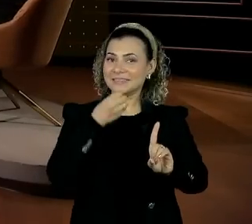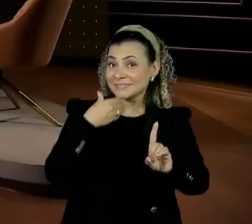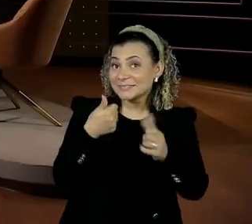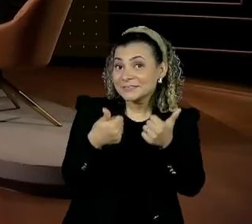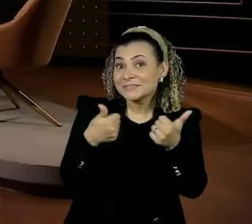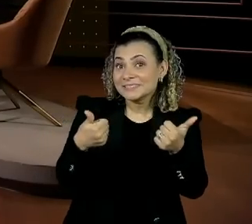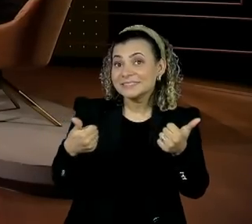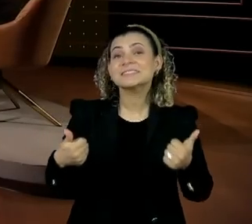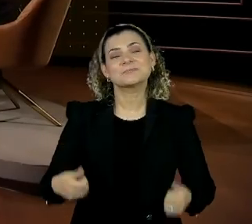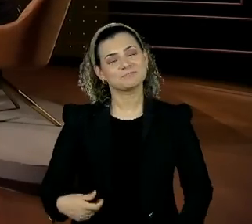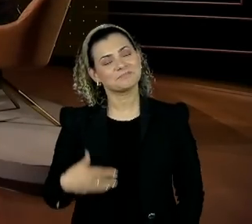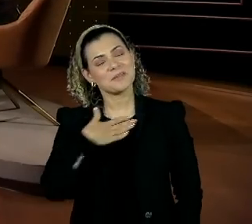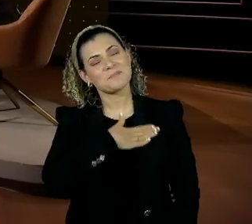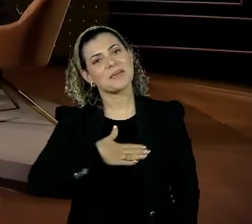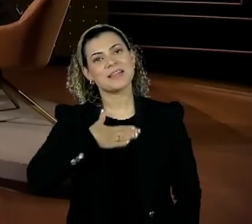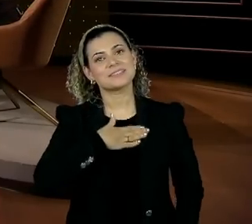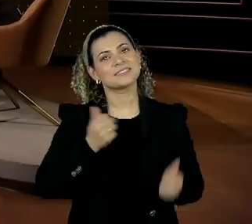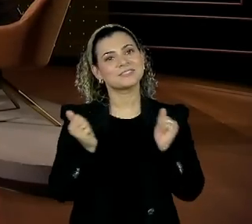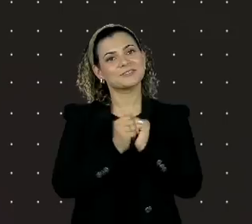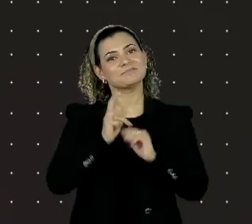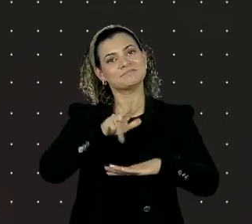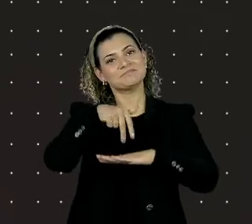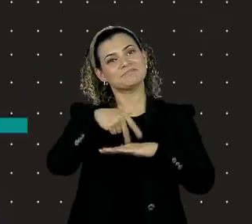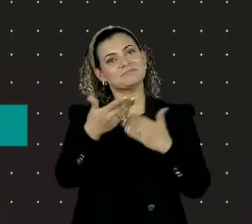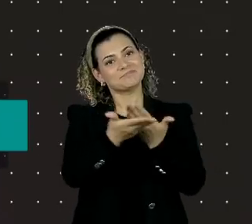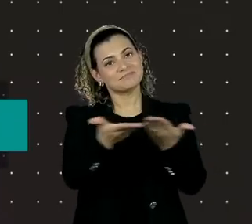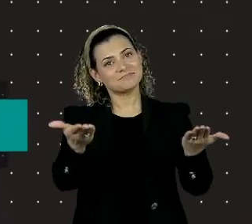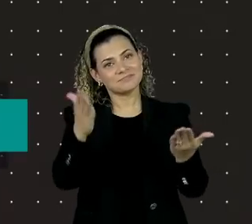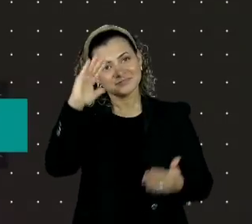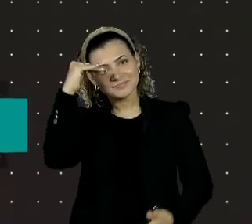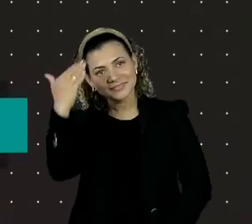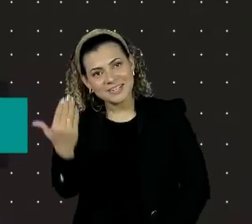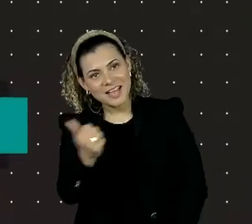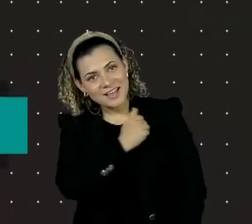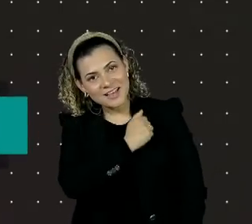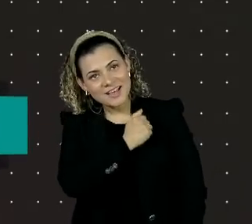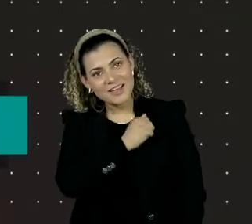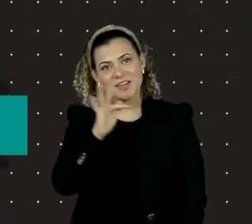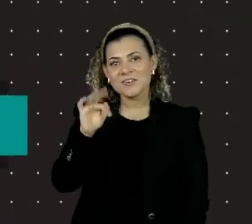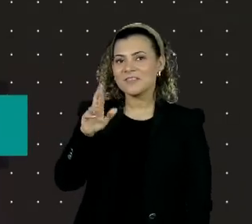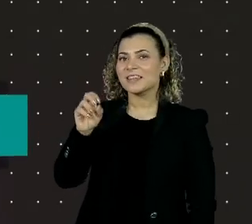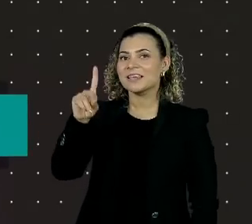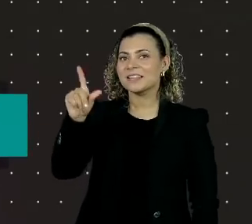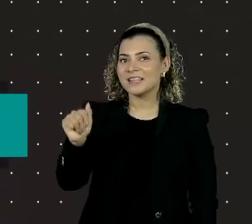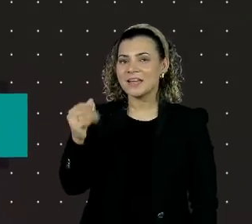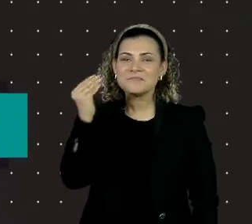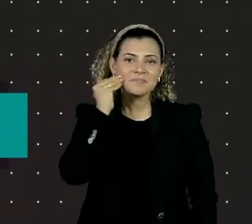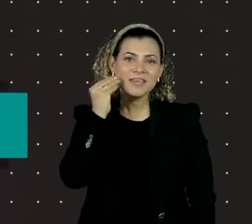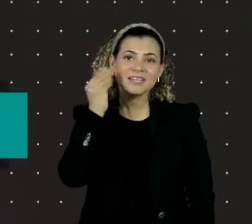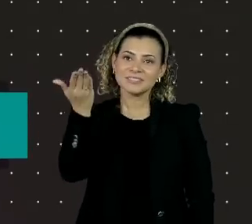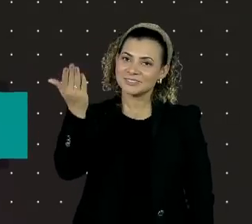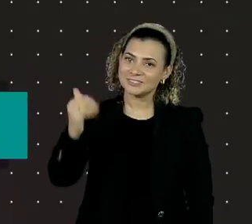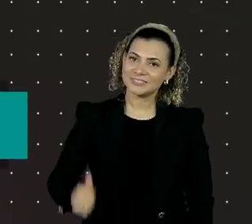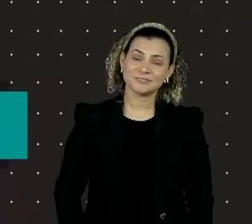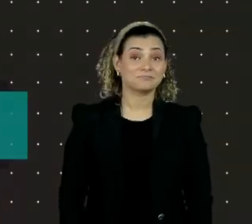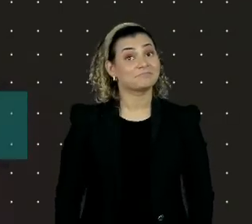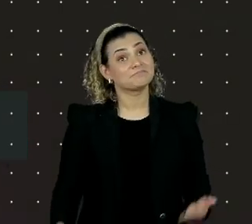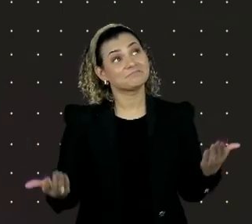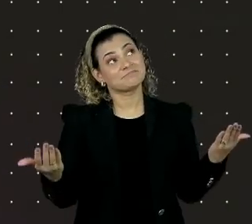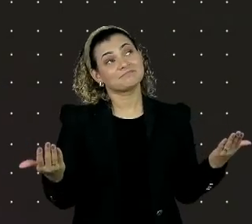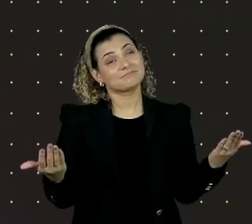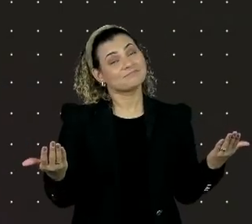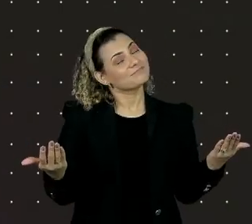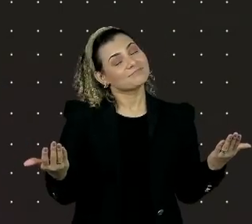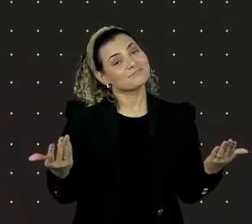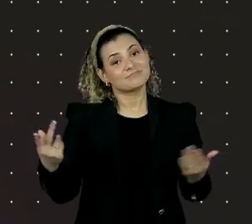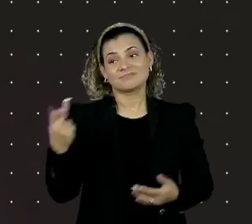bem? Prazer estar aqui. Salve, Fernanda. Um grande beijo. Bom, o que eu ressaltaria na